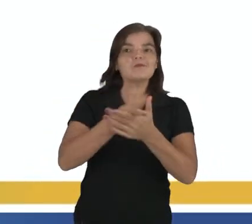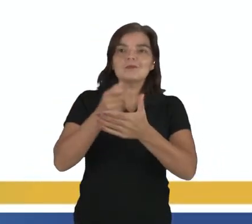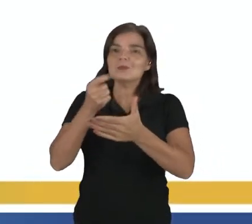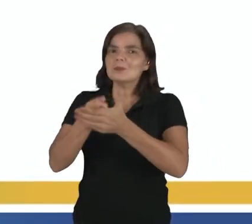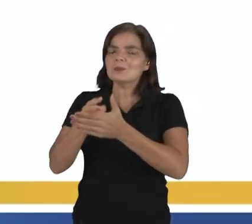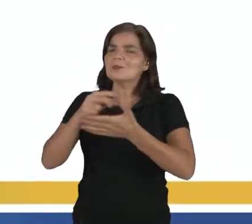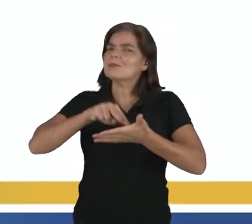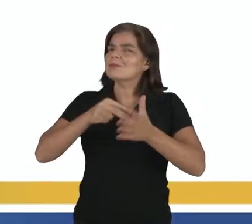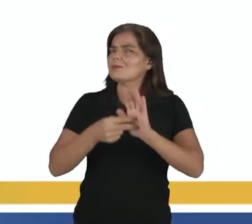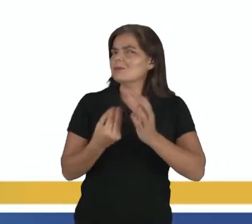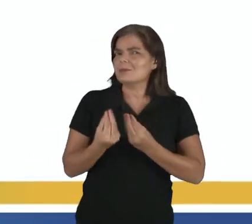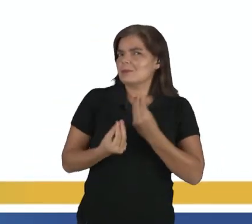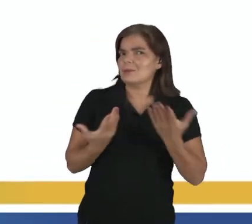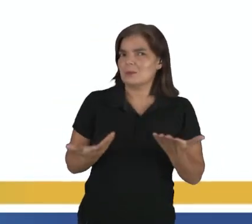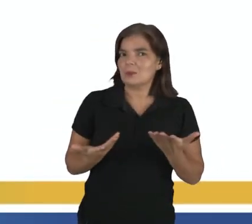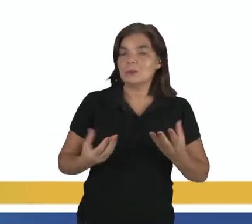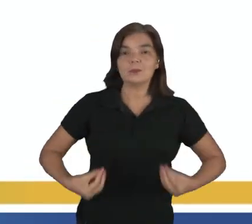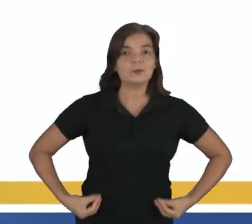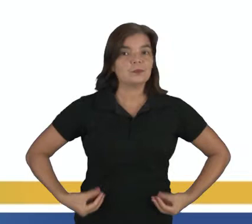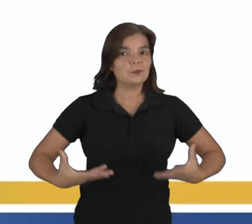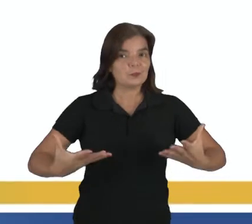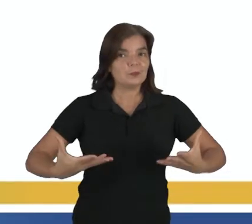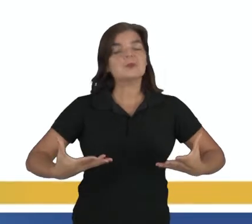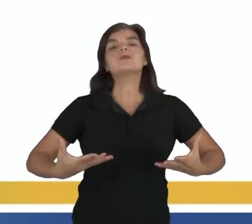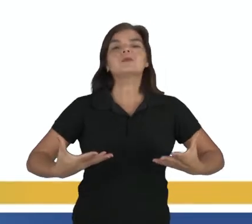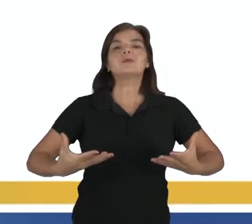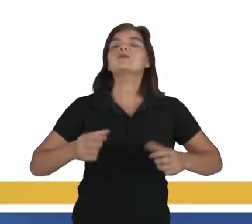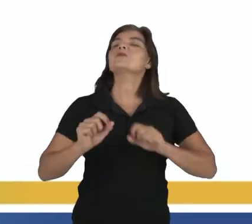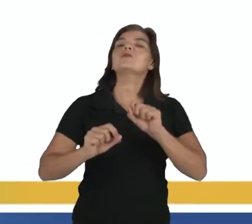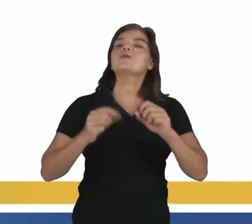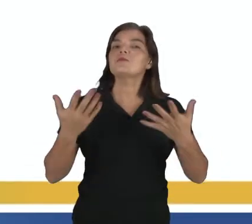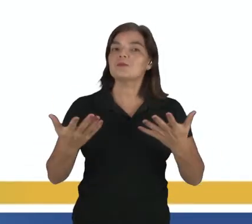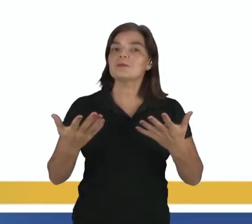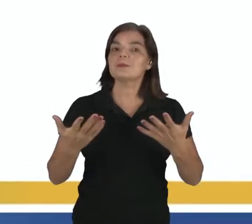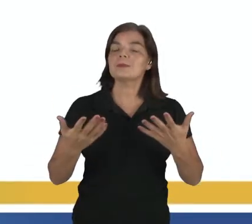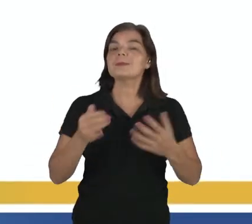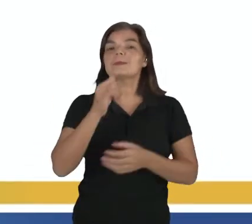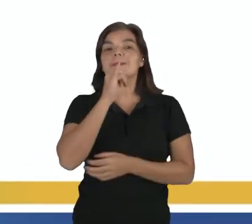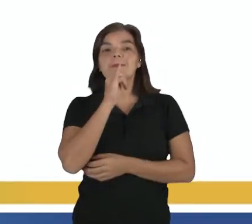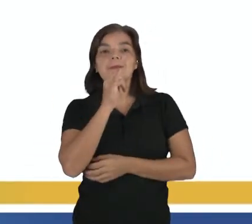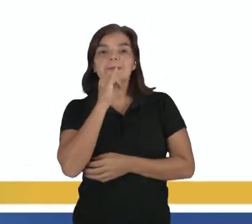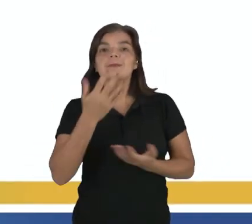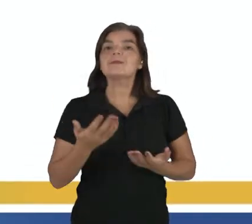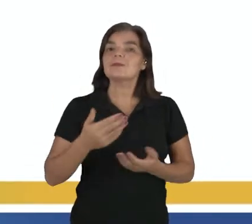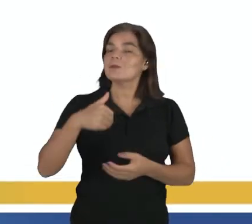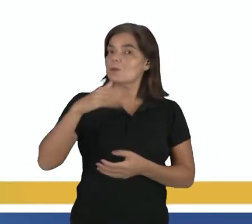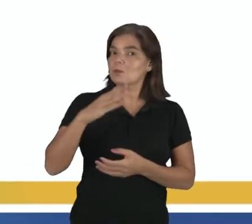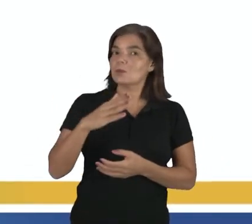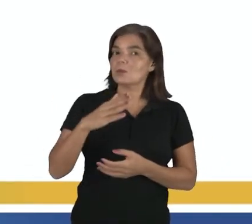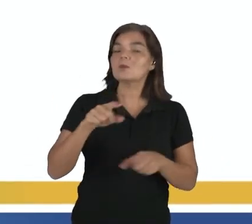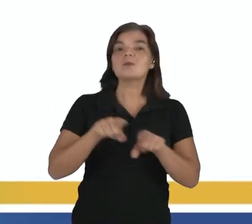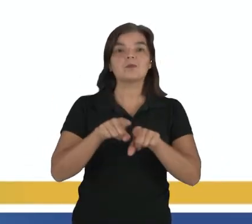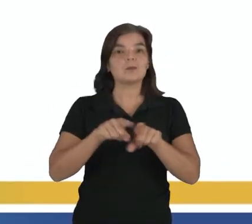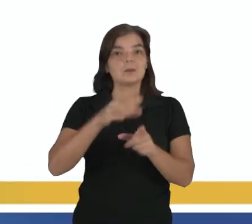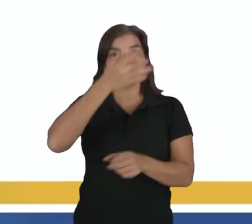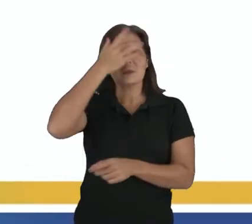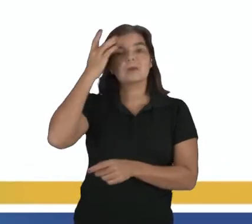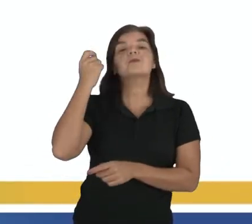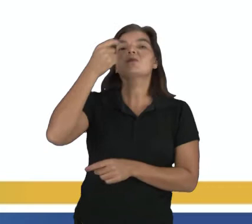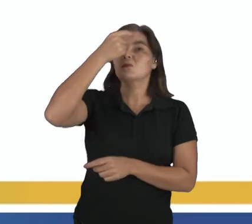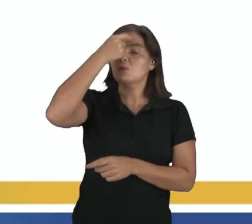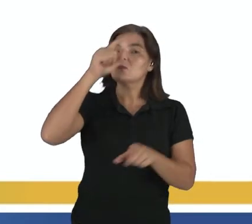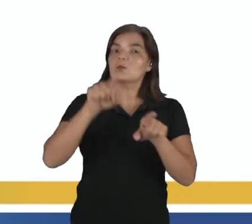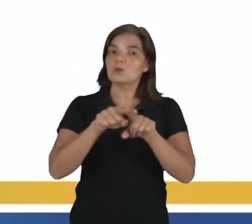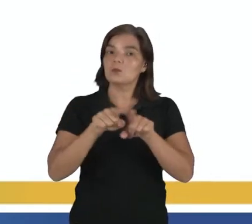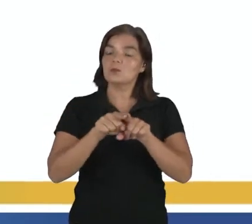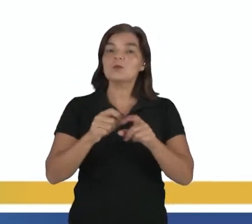Que sentido? O consumo acaba sendo um ato, digamos assim, mais racional. Eu